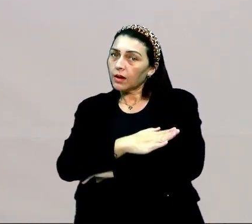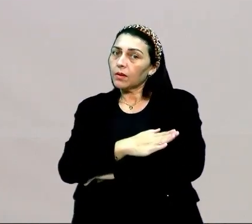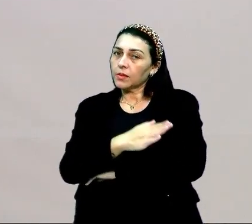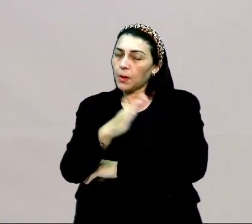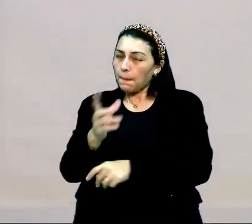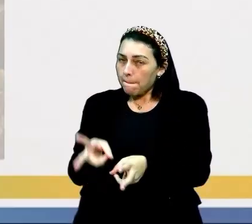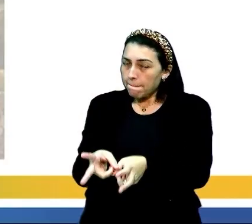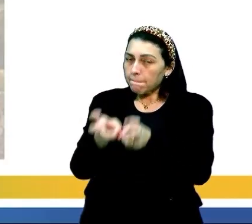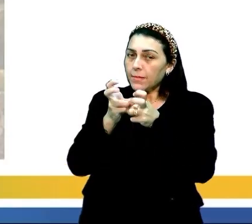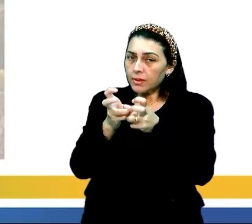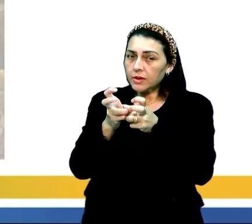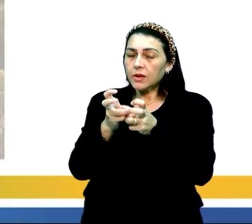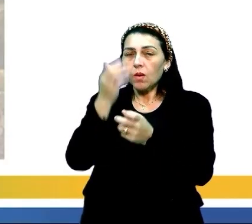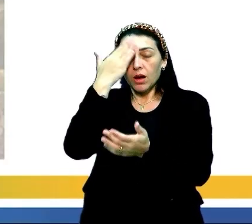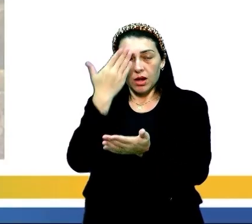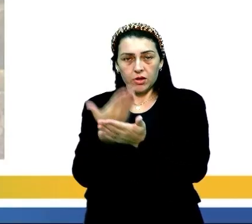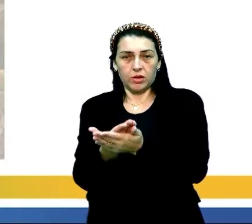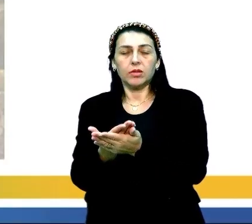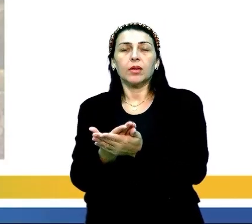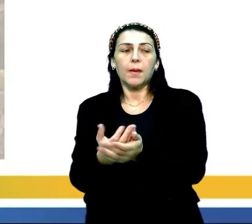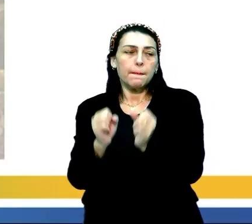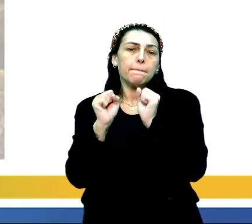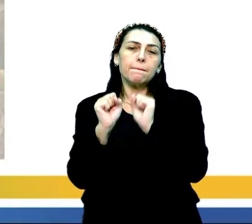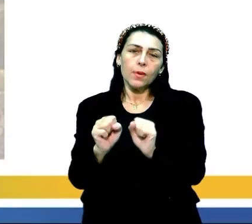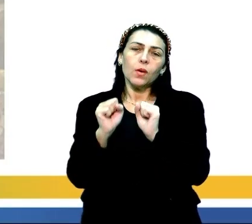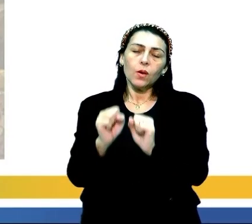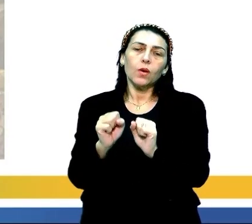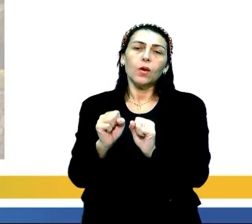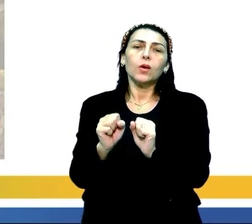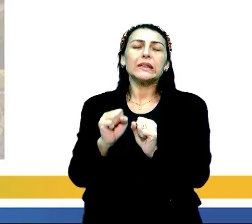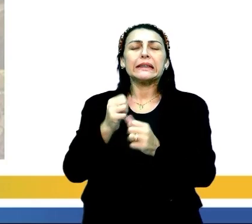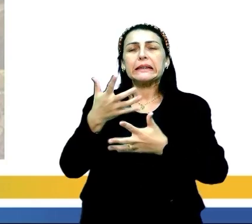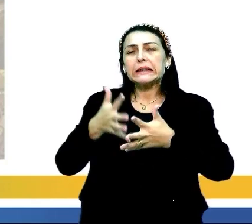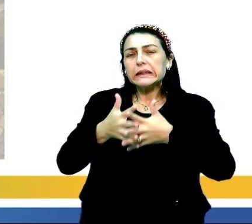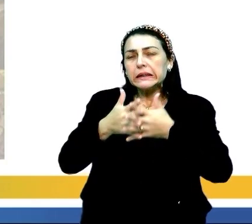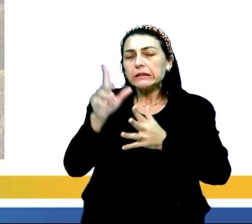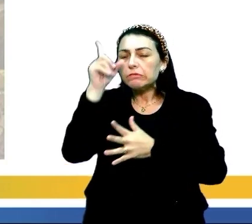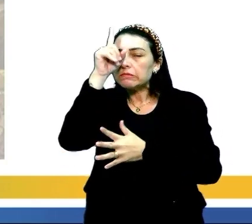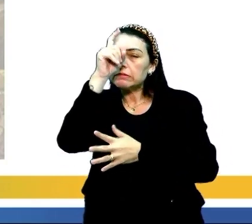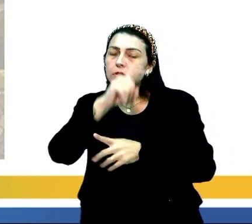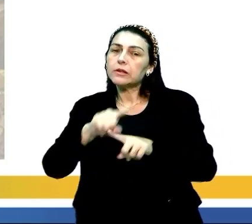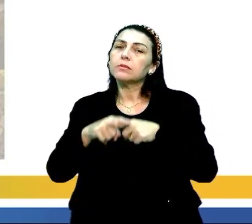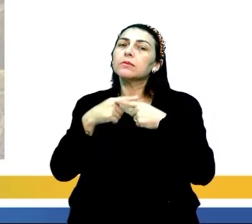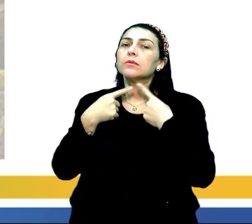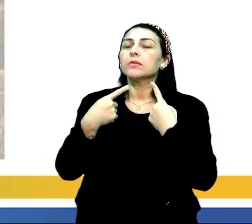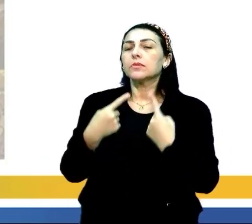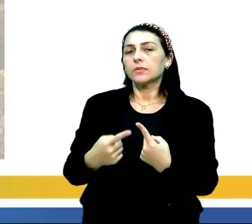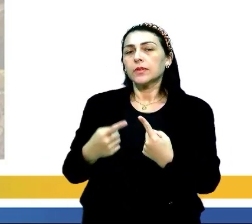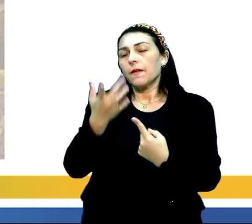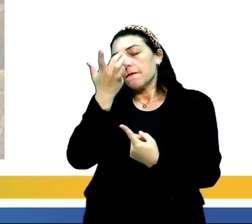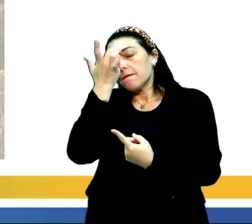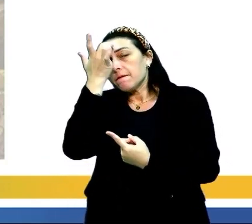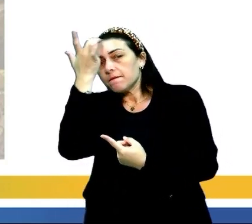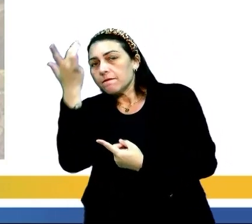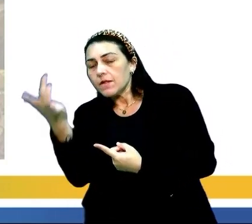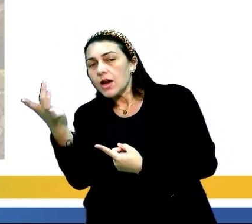para perceber? Eu acredito que isso pode até ser muito complicado, mas eu acho que é fácil de ser entendido